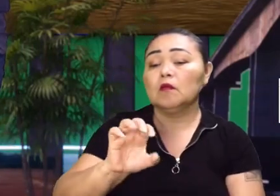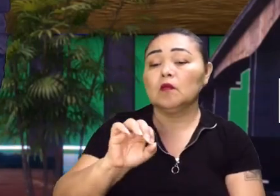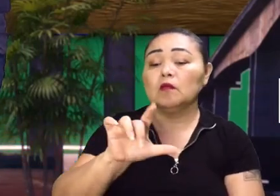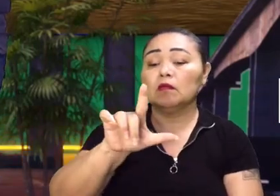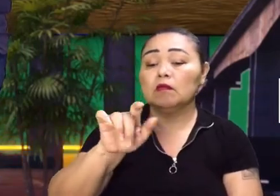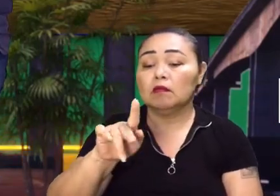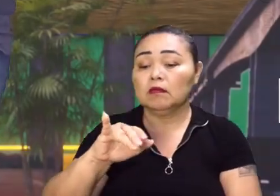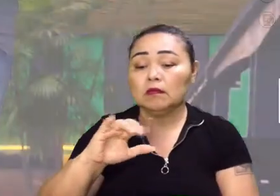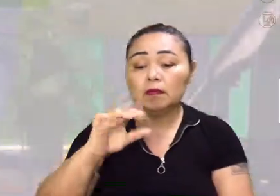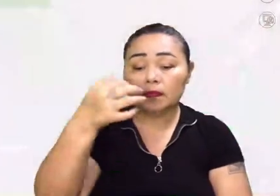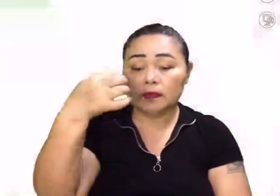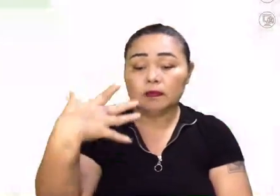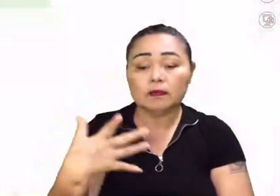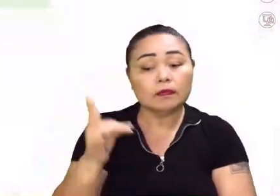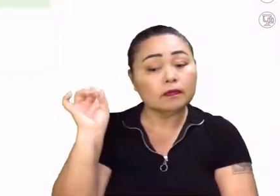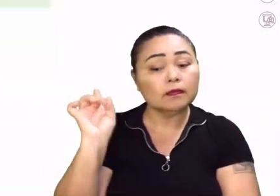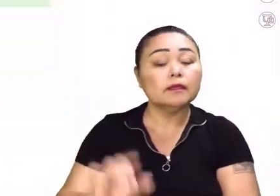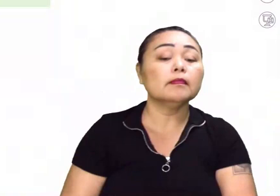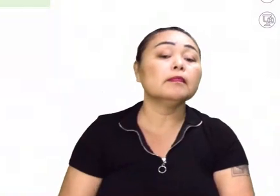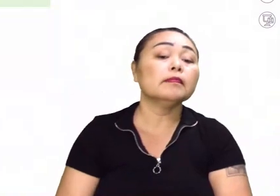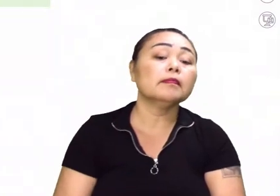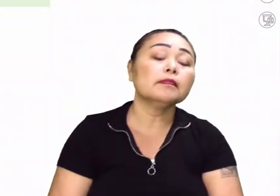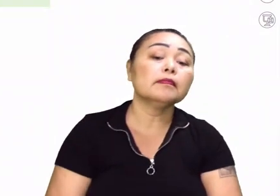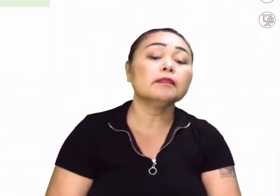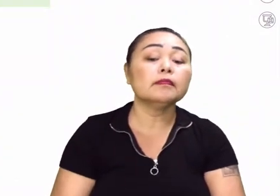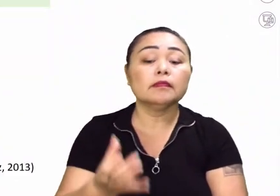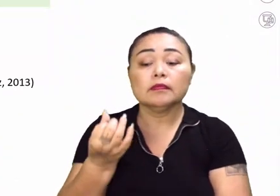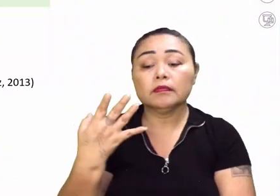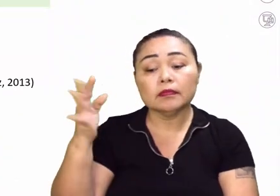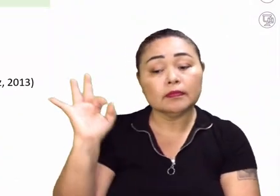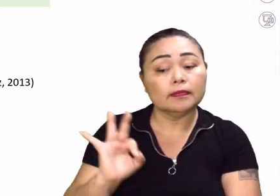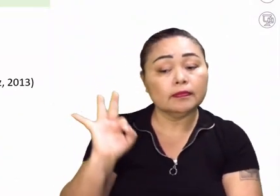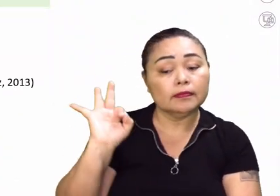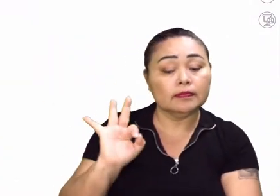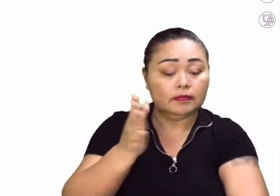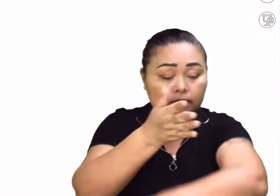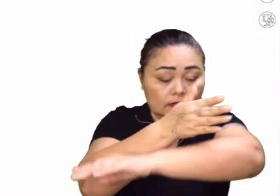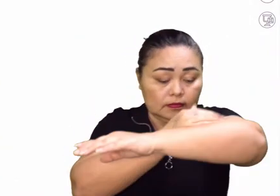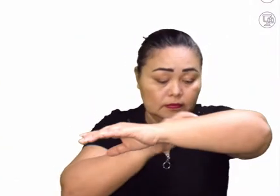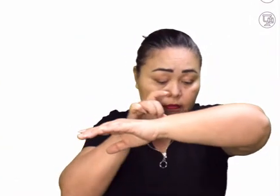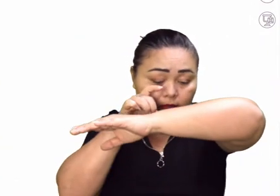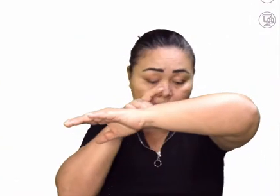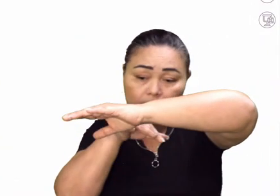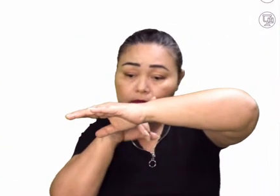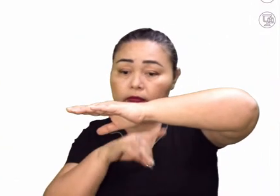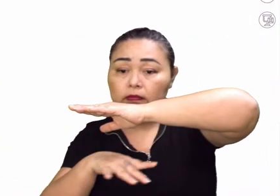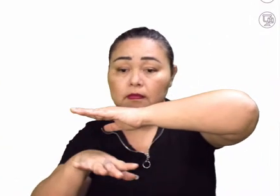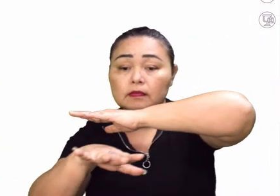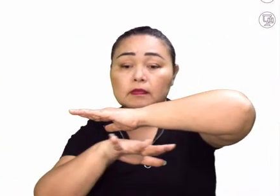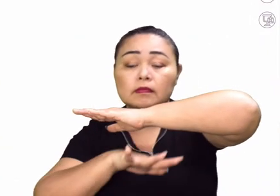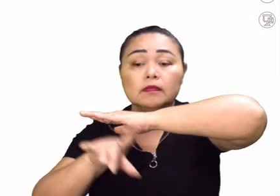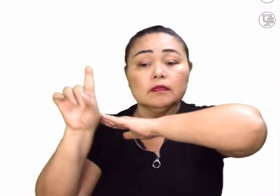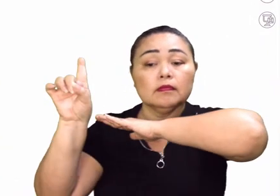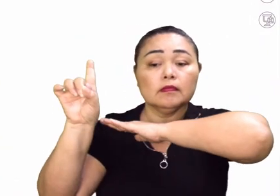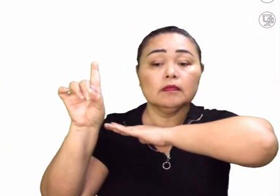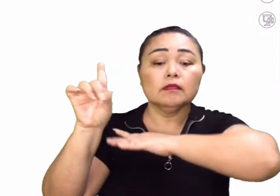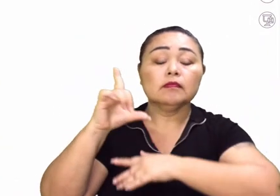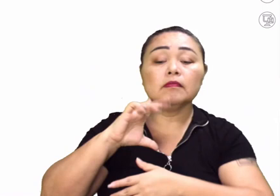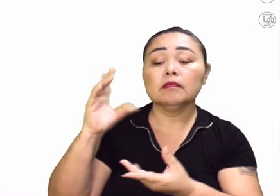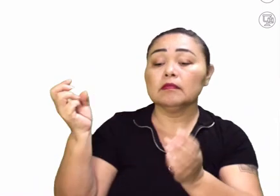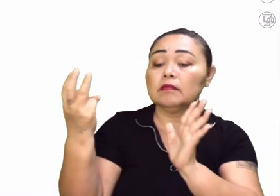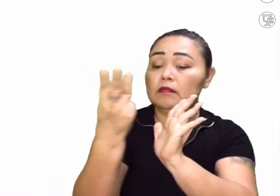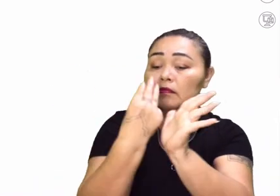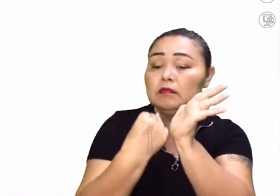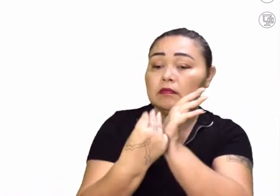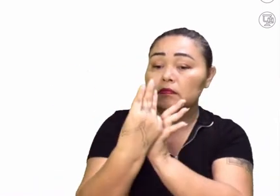vamos lá vamos lá no quadro meu diretor então 64% bacia sedimentar E aí nós temos uma